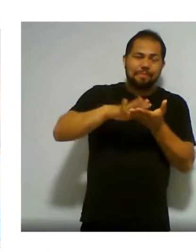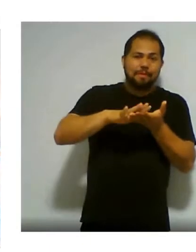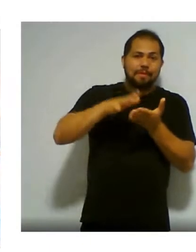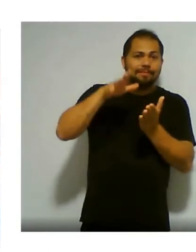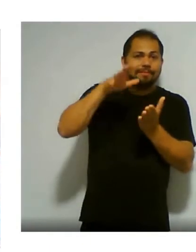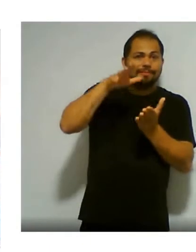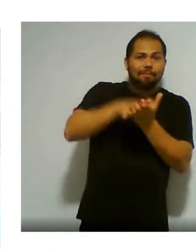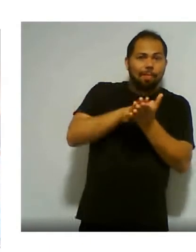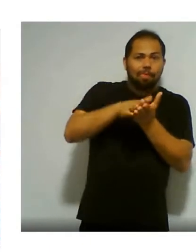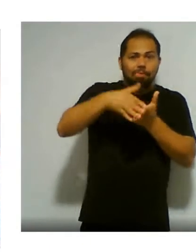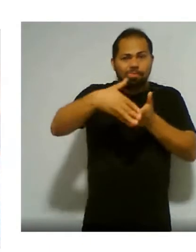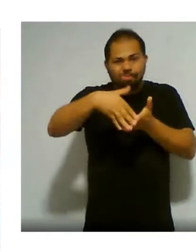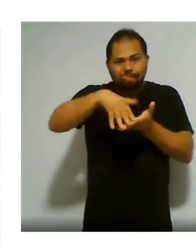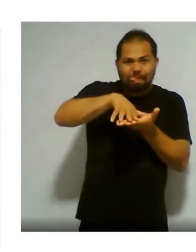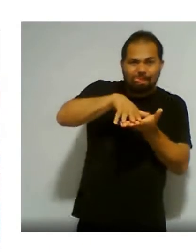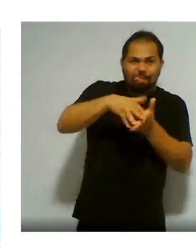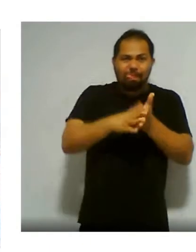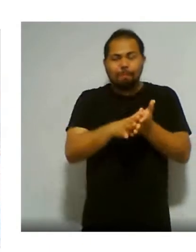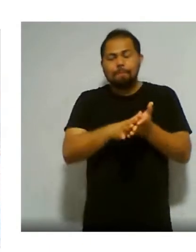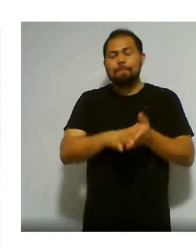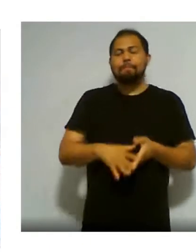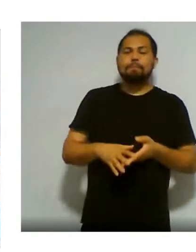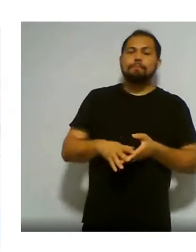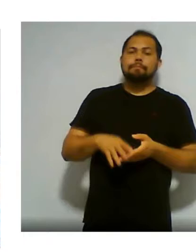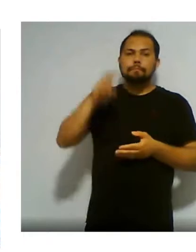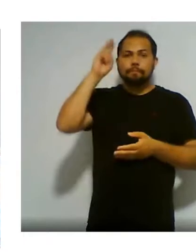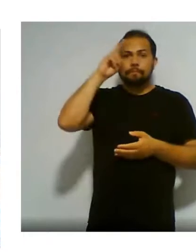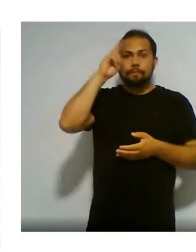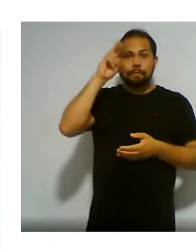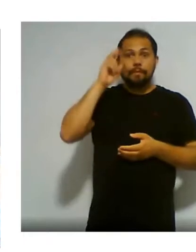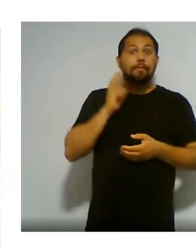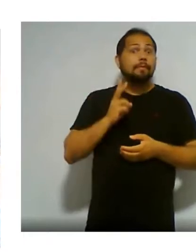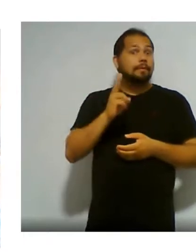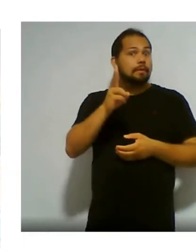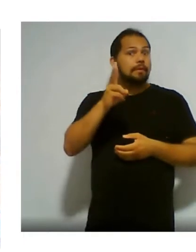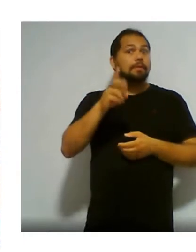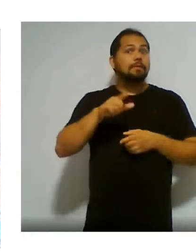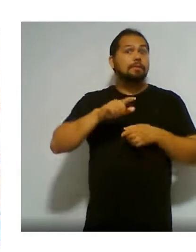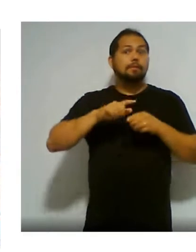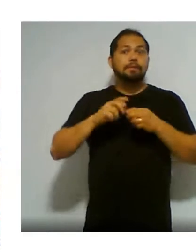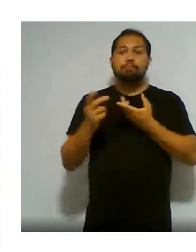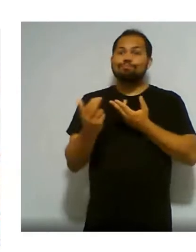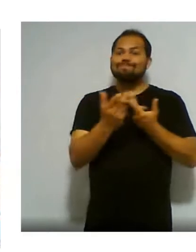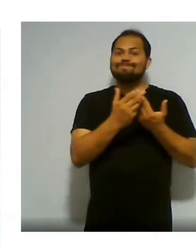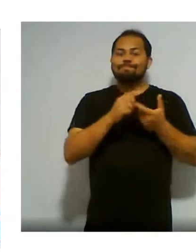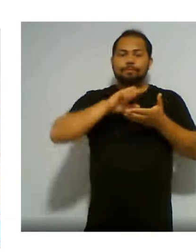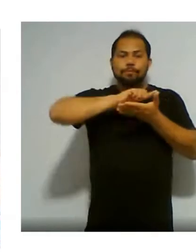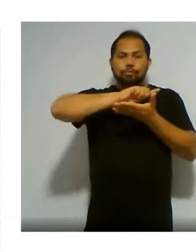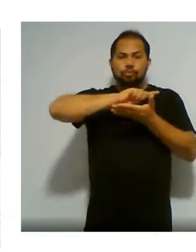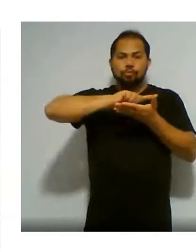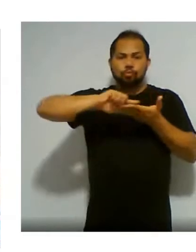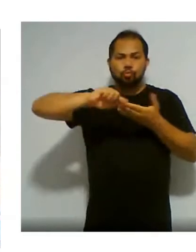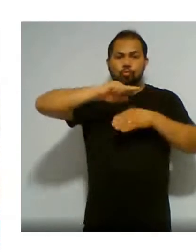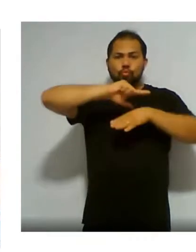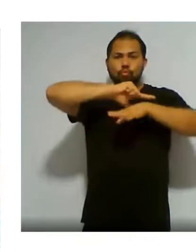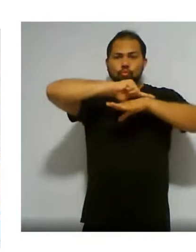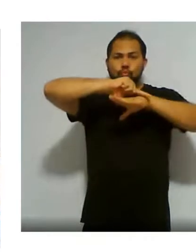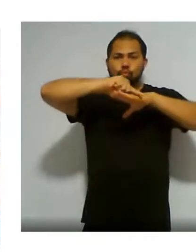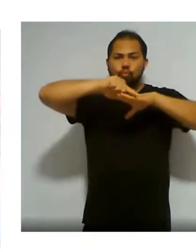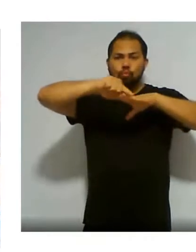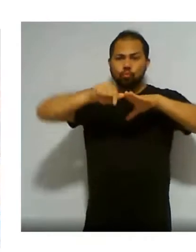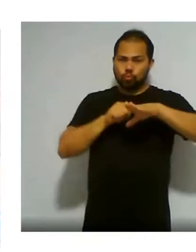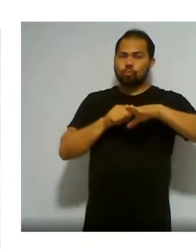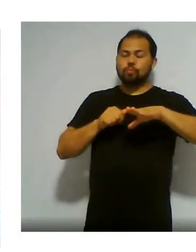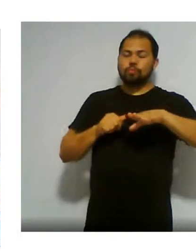desigual. Lembra que o nosso interesse é sempre ter uma camada de pasta térmica distribuída de maneira uniforme